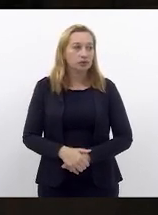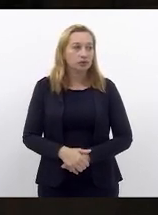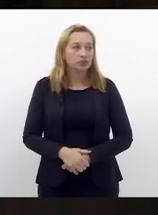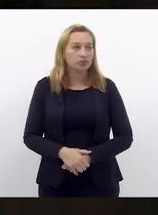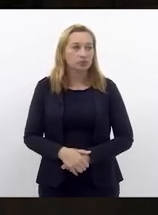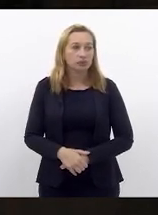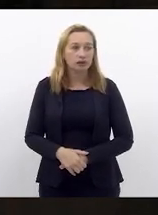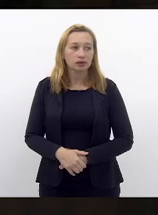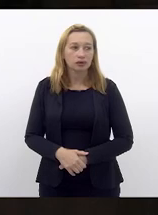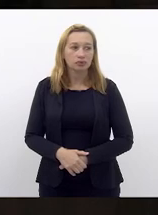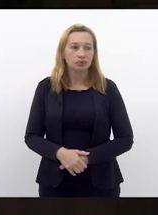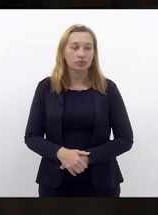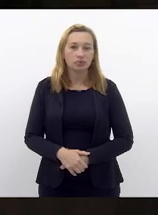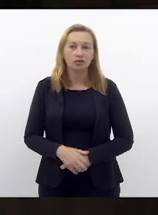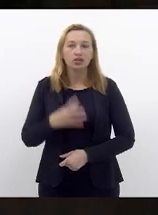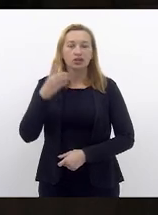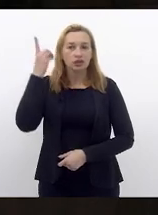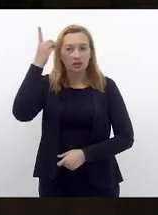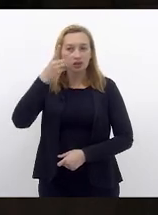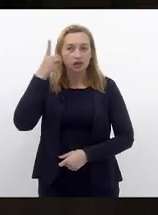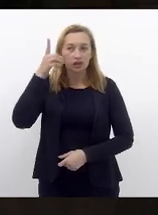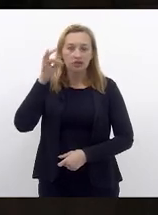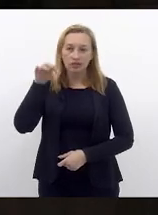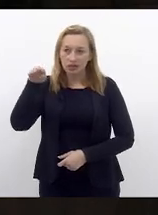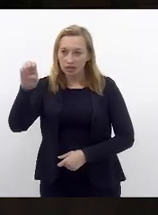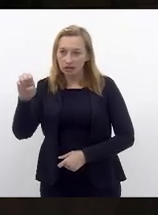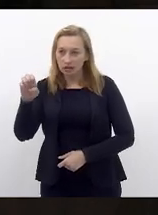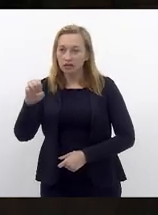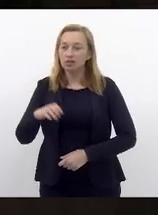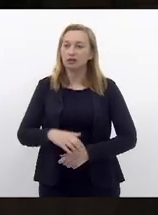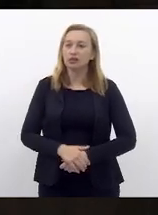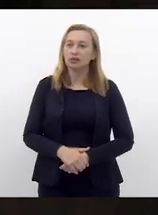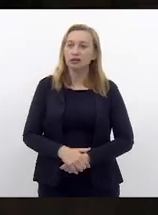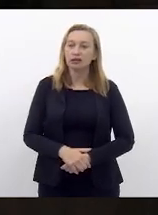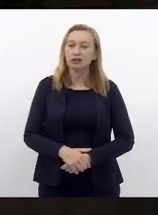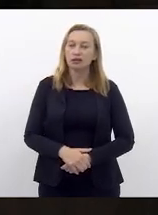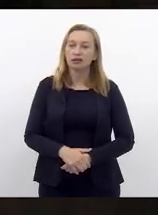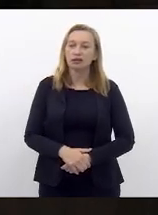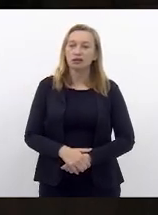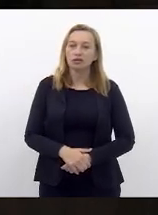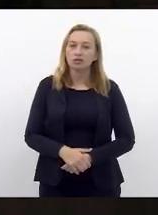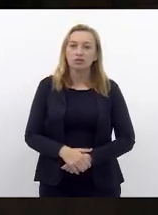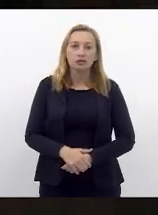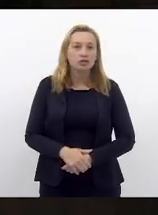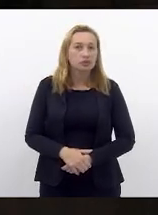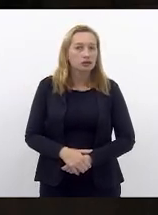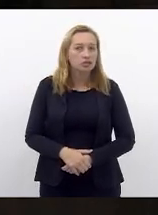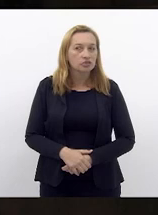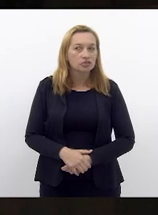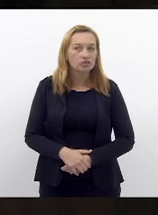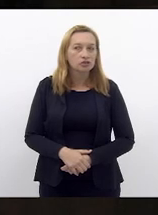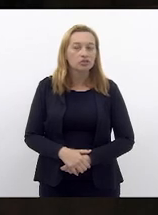Felipe Soares. Deputada Franciane Mota. Deputada Franciane Mota.